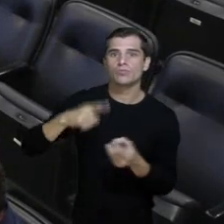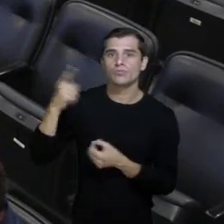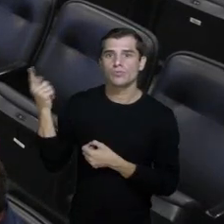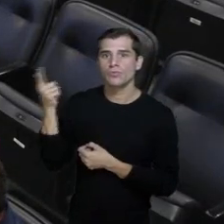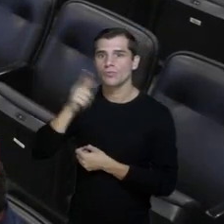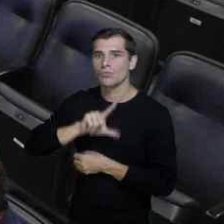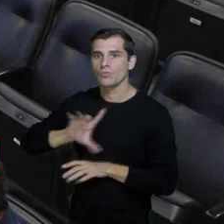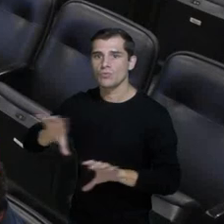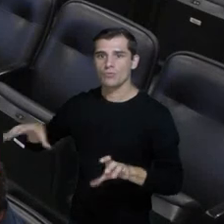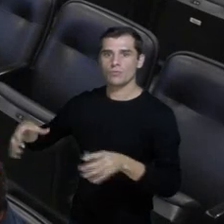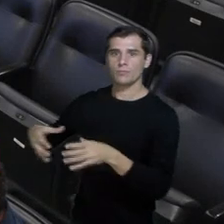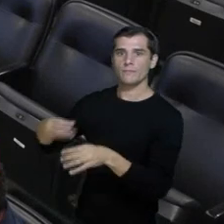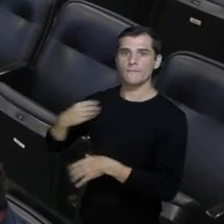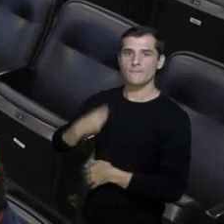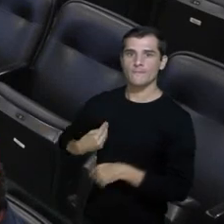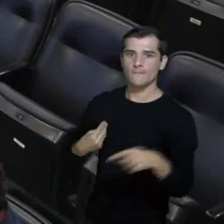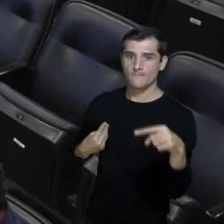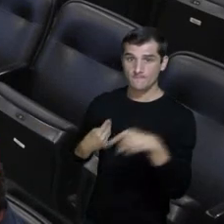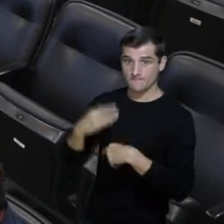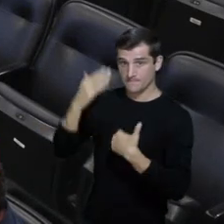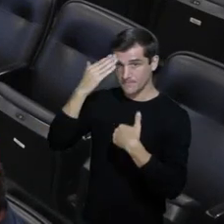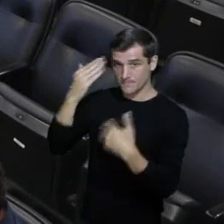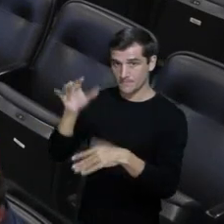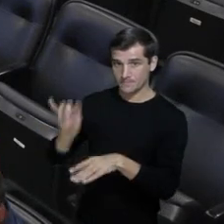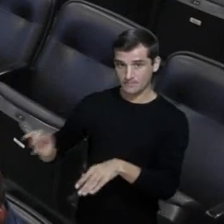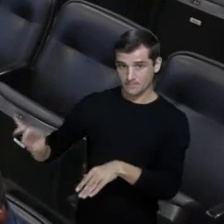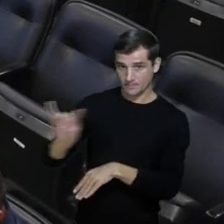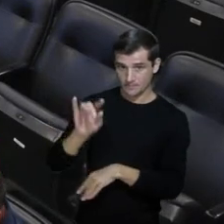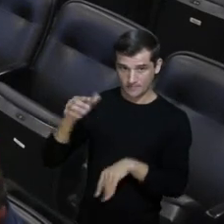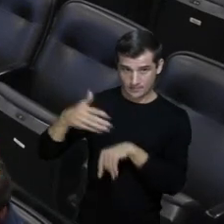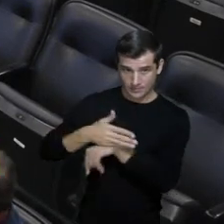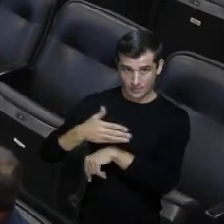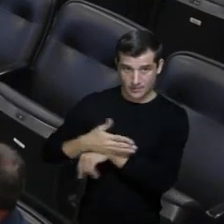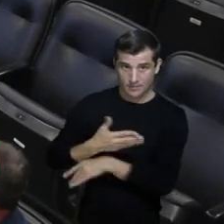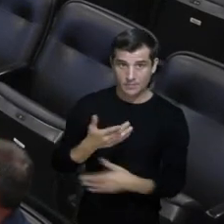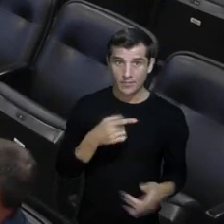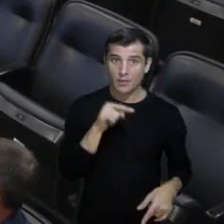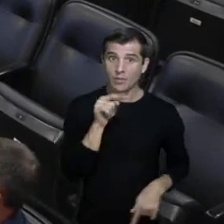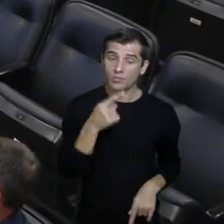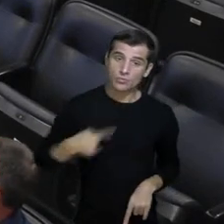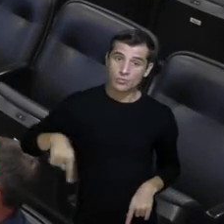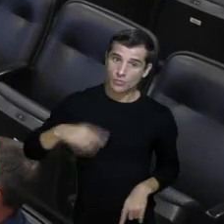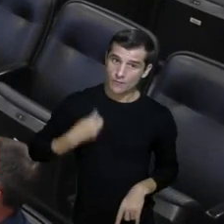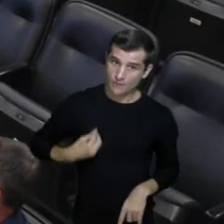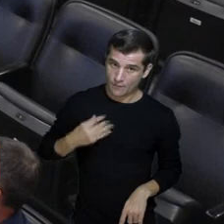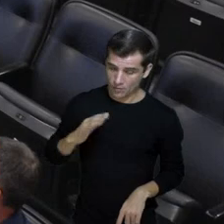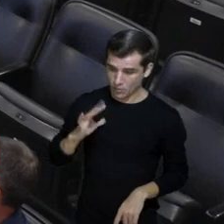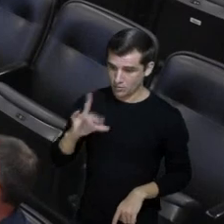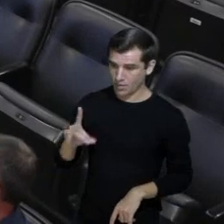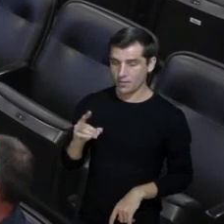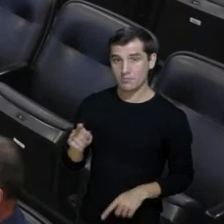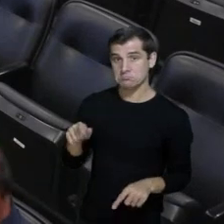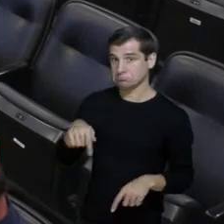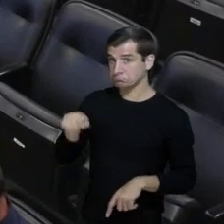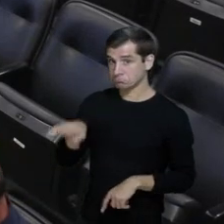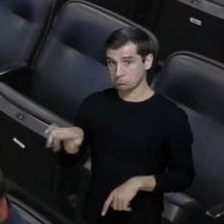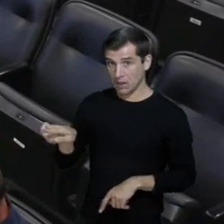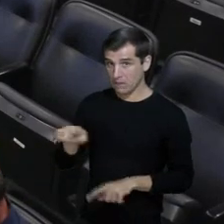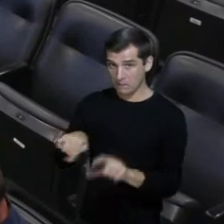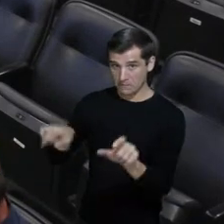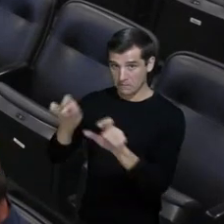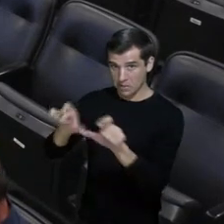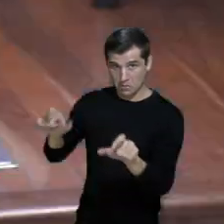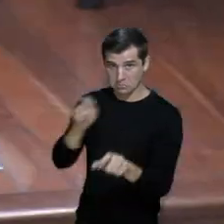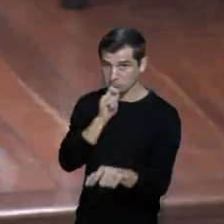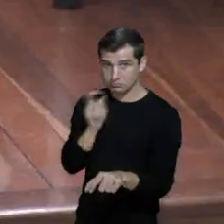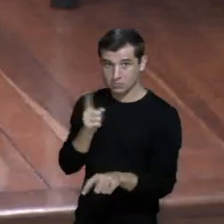um de vocês ficamos à disposição na coordenação Quem ainda não está conosco né como como um voluntário do programa